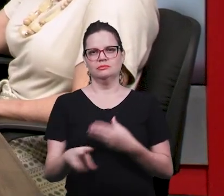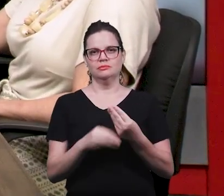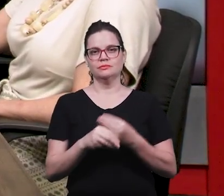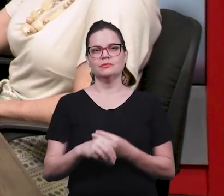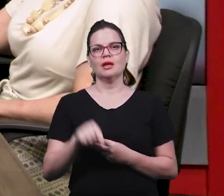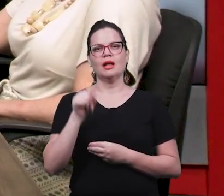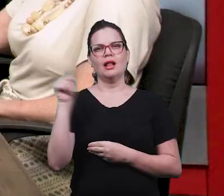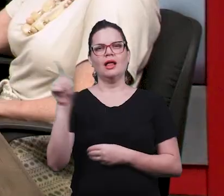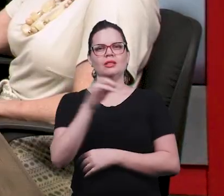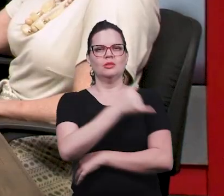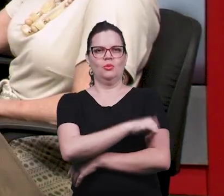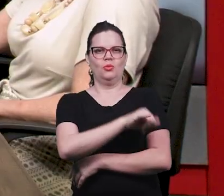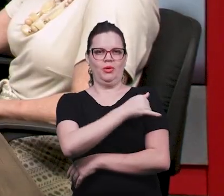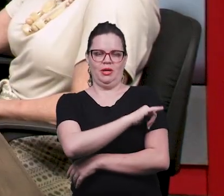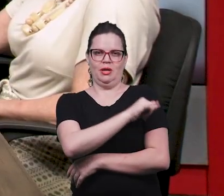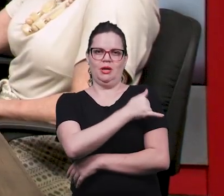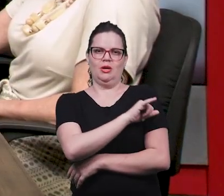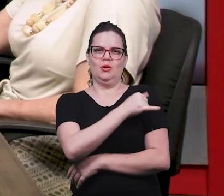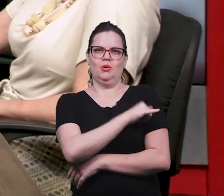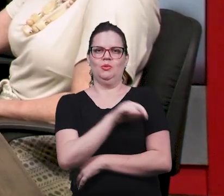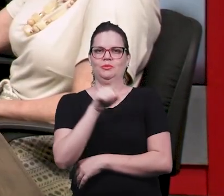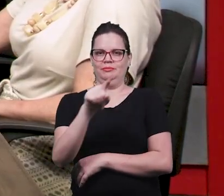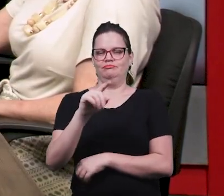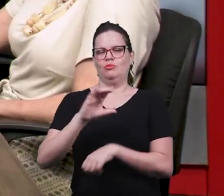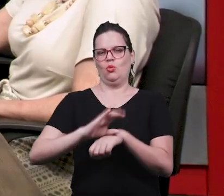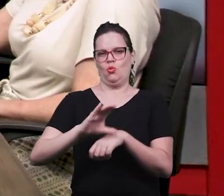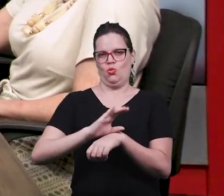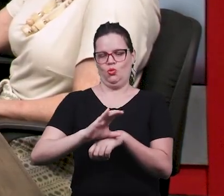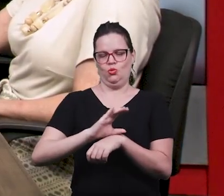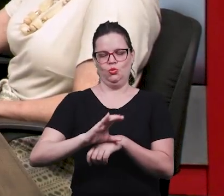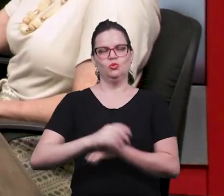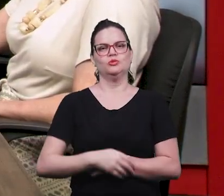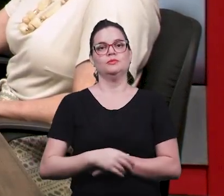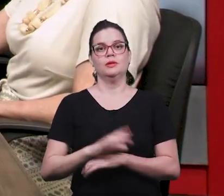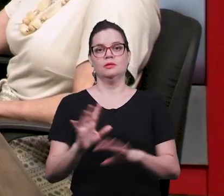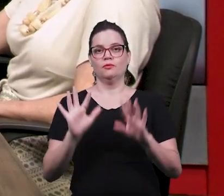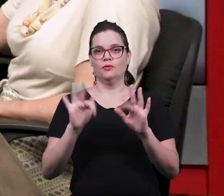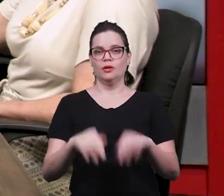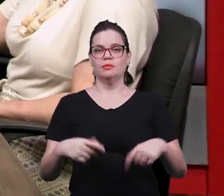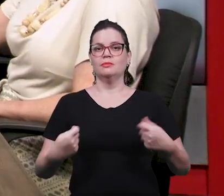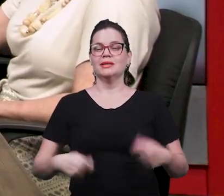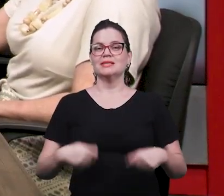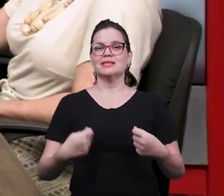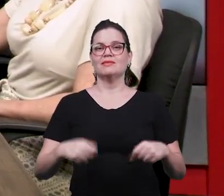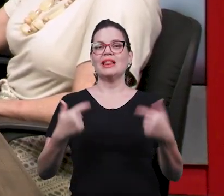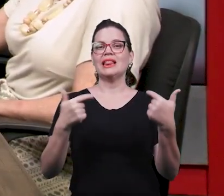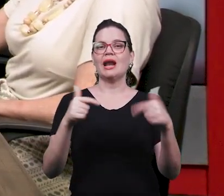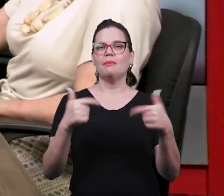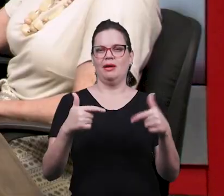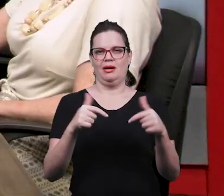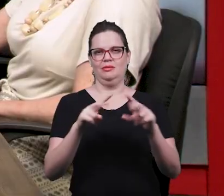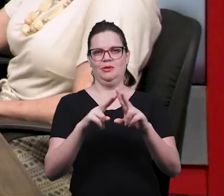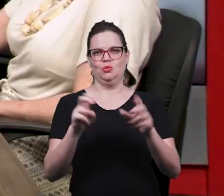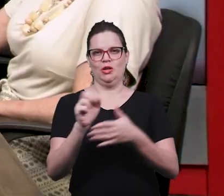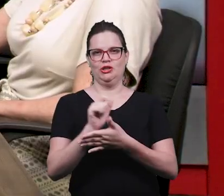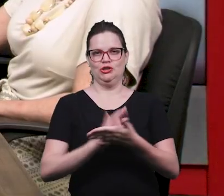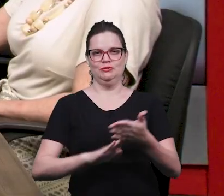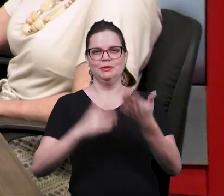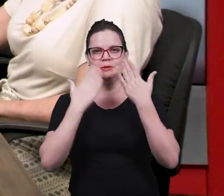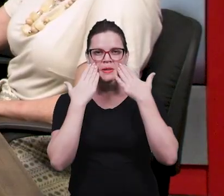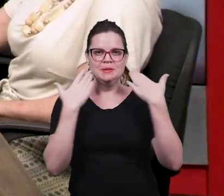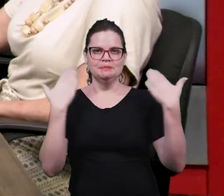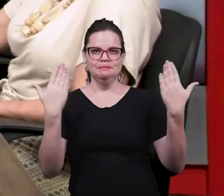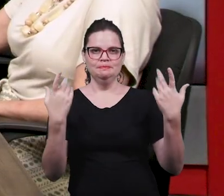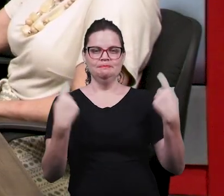curso, no Rio, e no final do curso tinha que fazer um trabalho, e foram apresentar alguns temas para ele. Ele